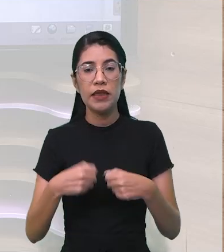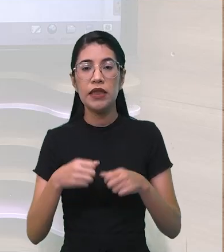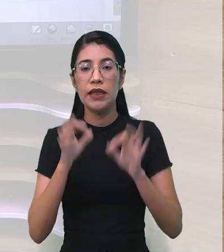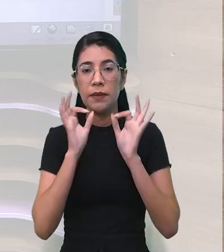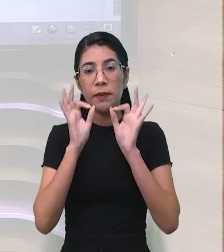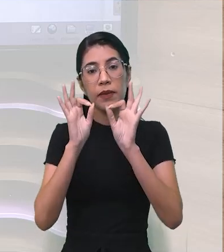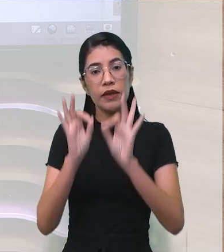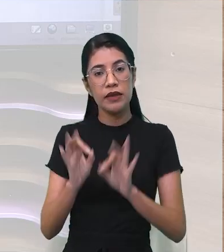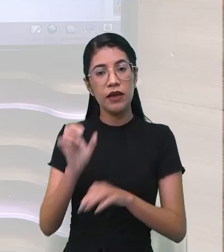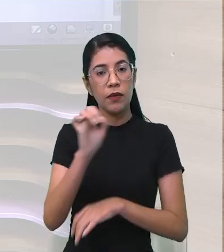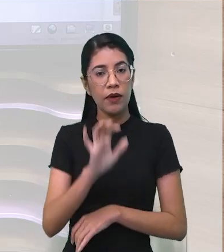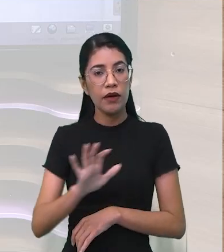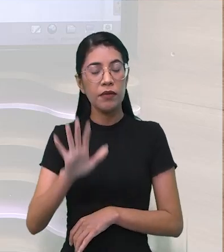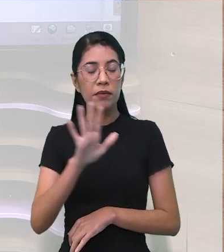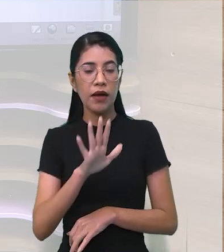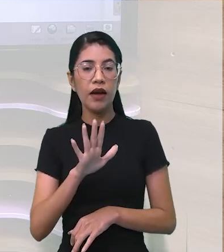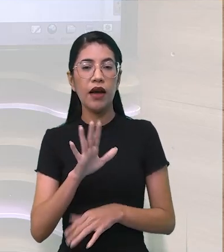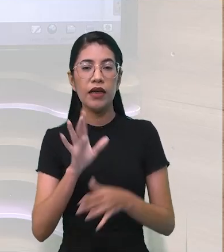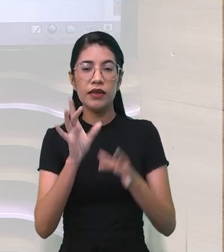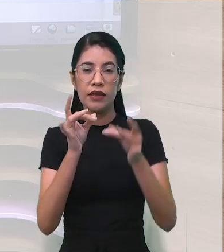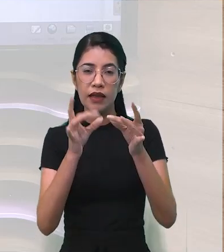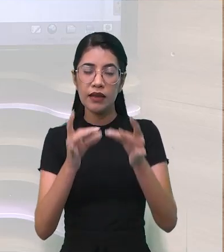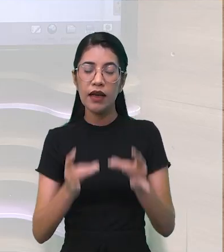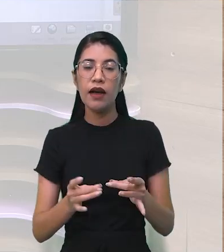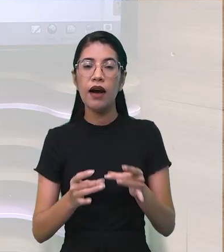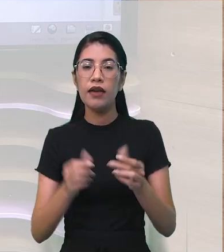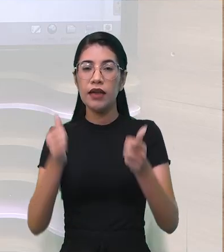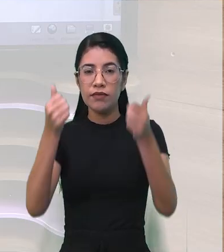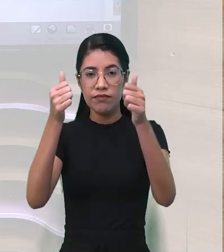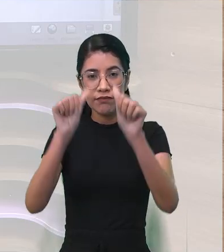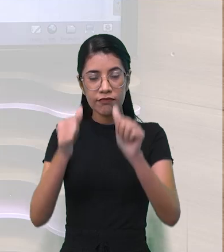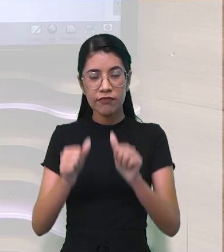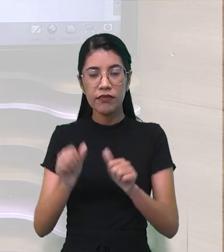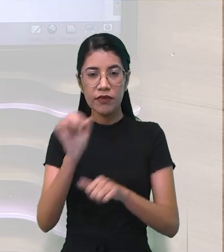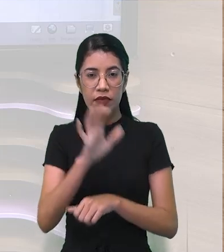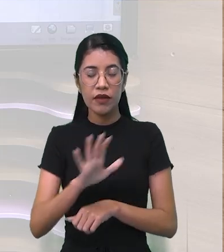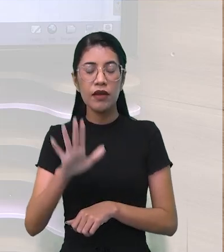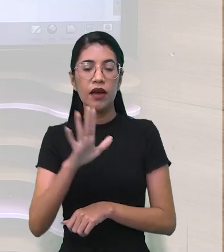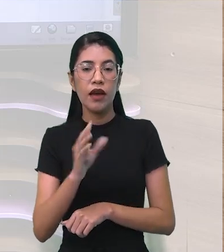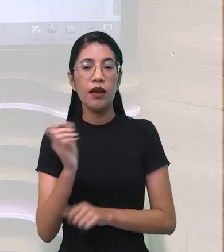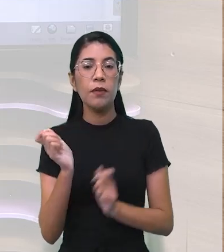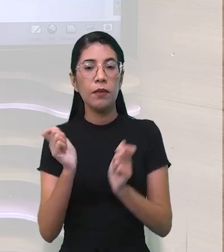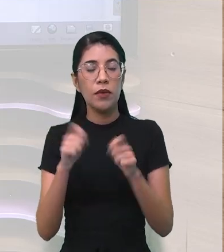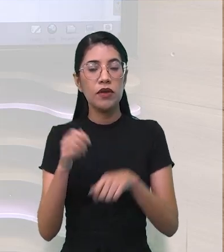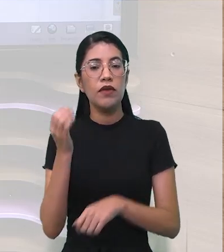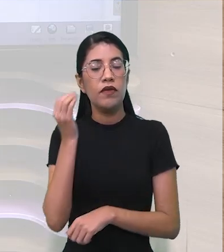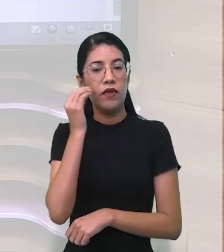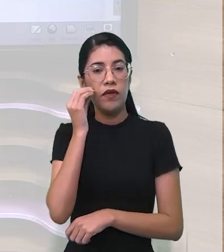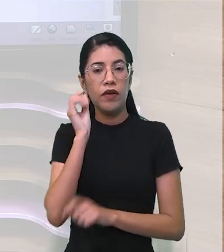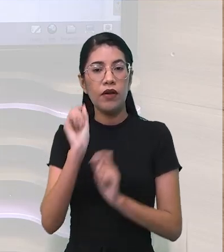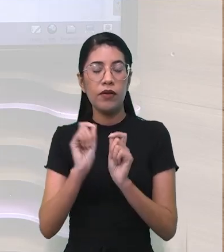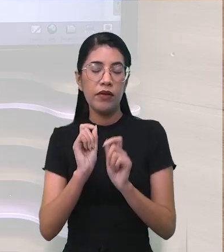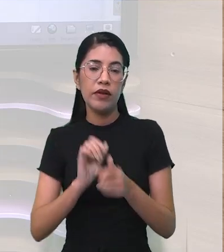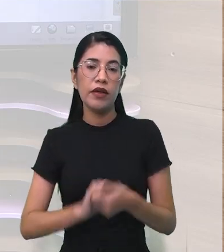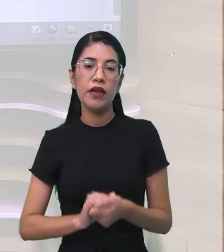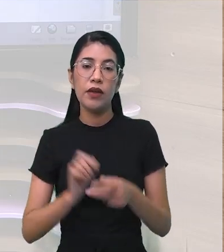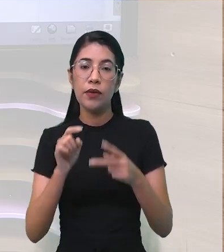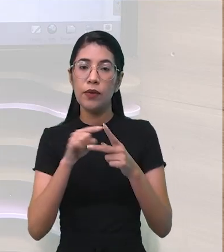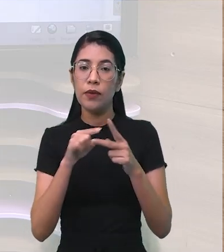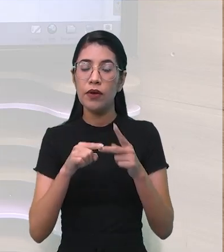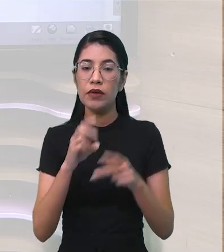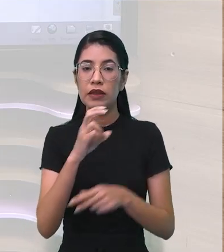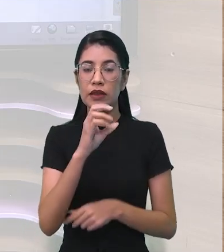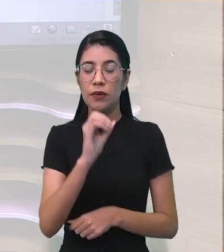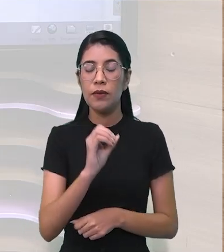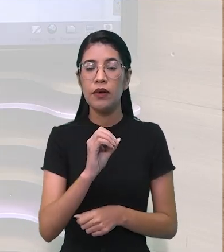observar a figura, como a gente viu aqui. Então, você analisando a figura, você verifica, então, que o ângulo ali